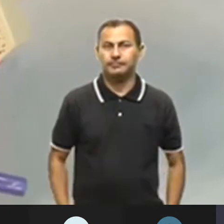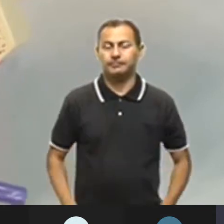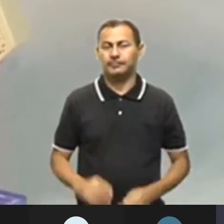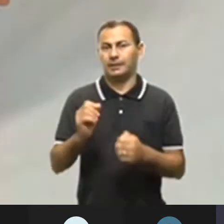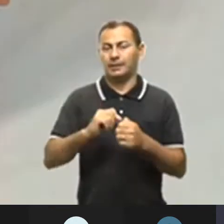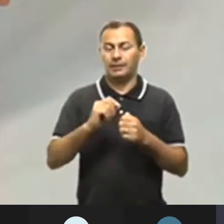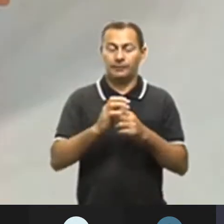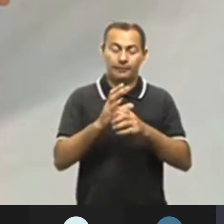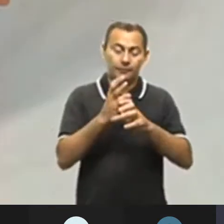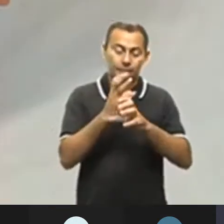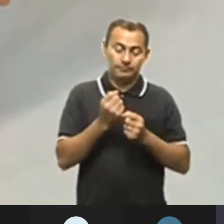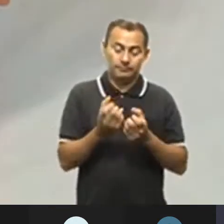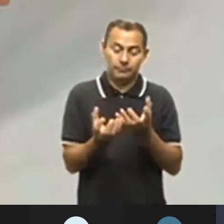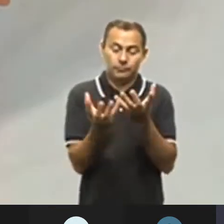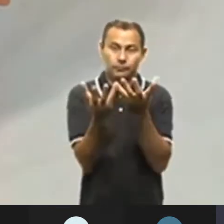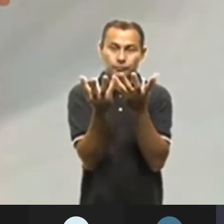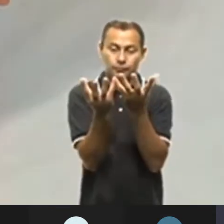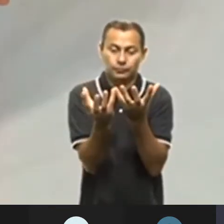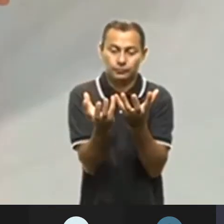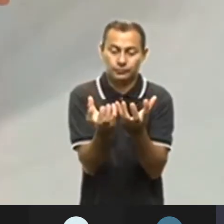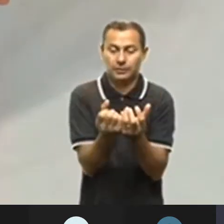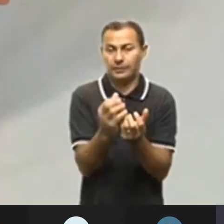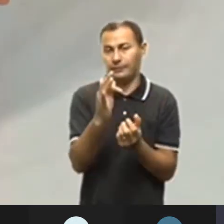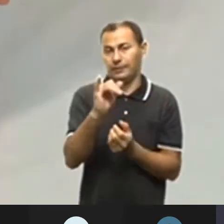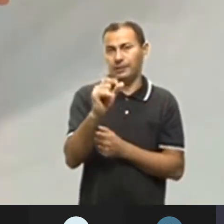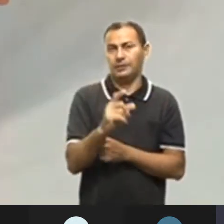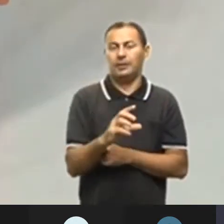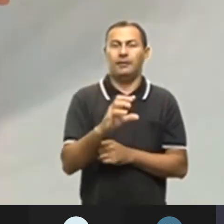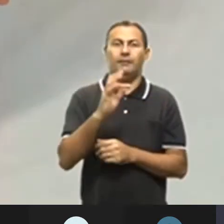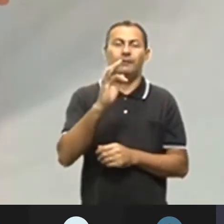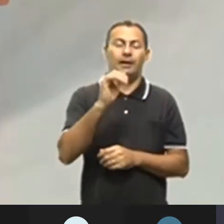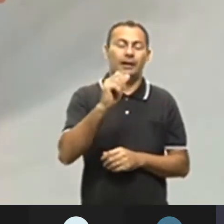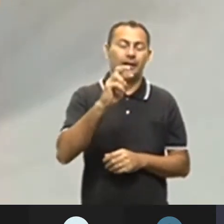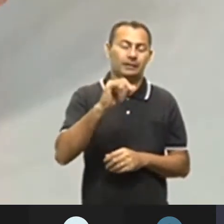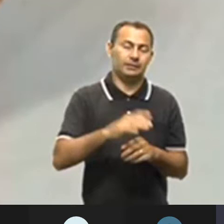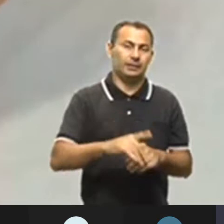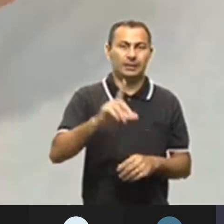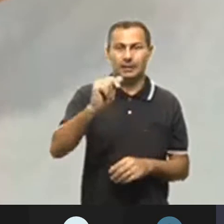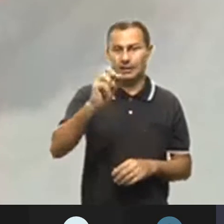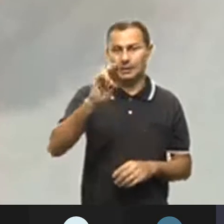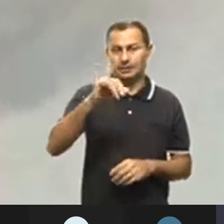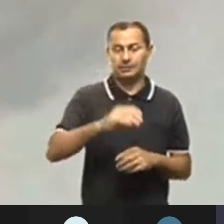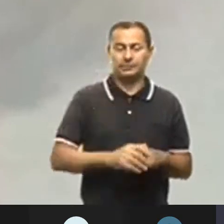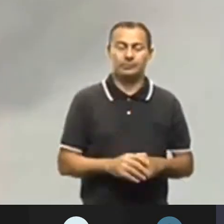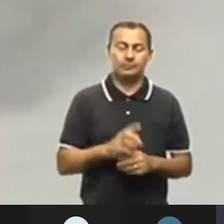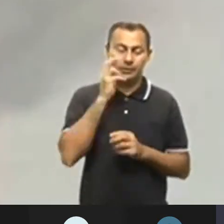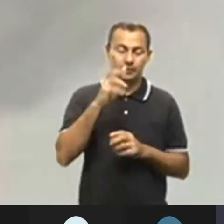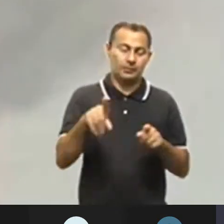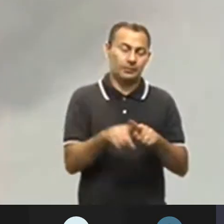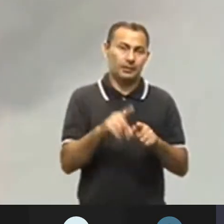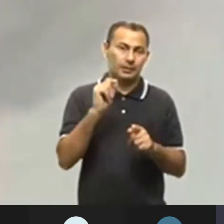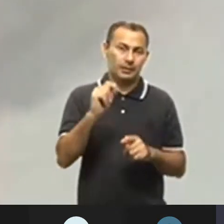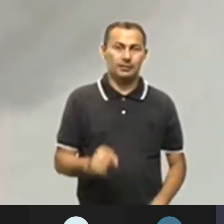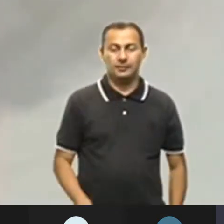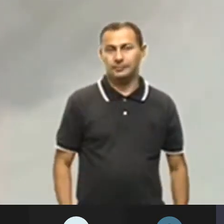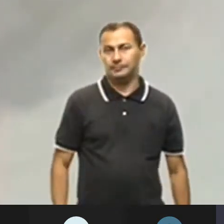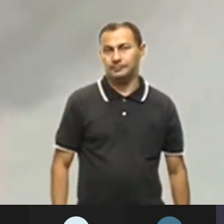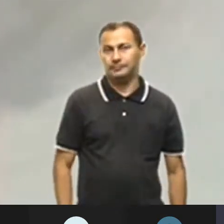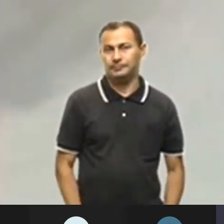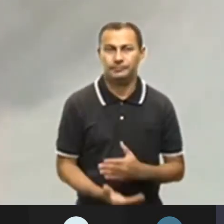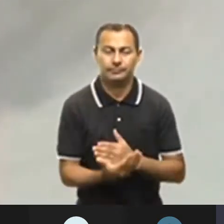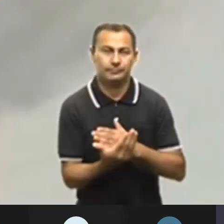né, ele é filtrado. E daí vai então para faringe, laringe, aí nós temos, né, a parte já da laringe, traqueia,